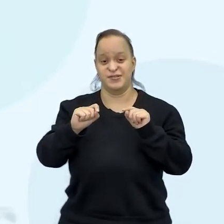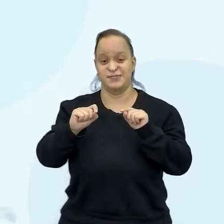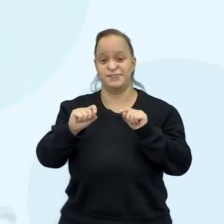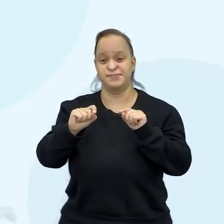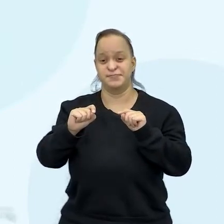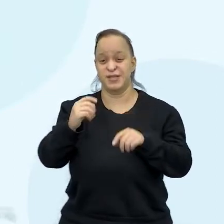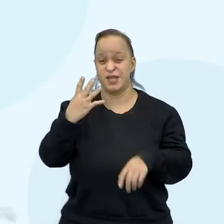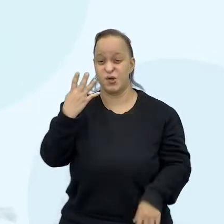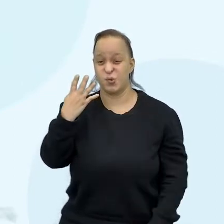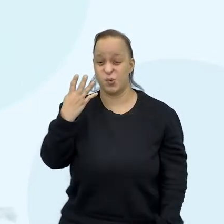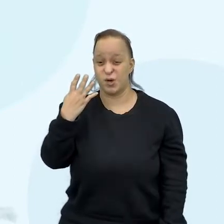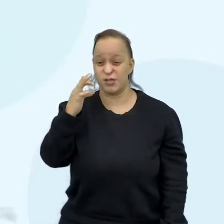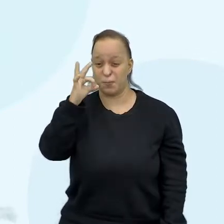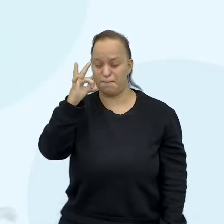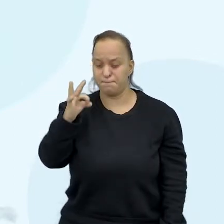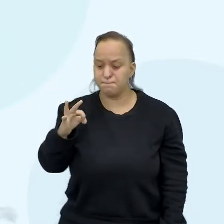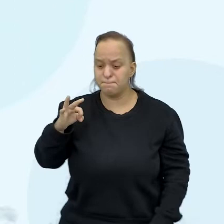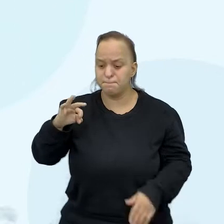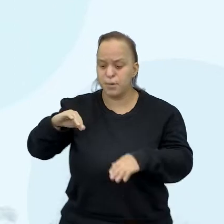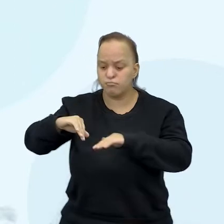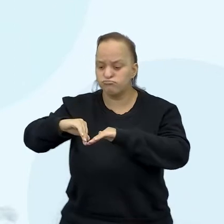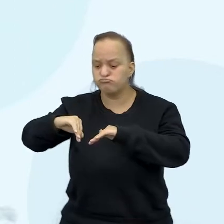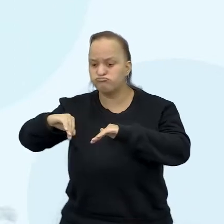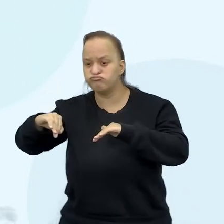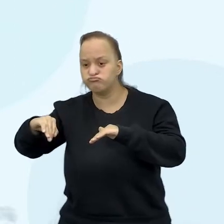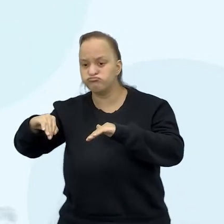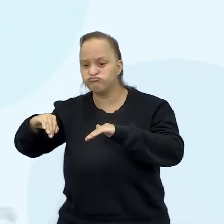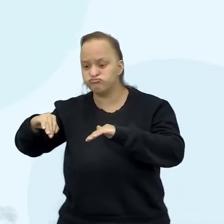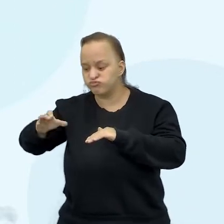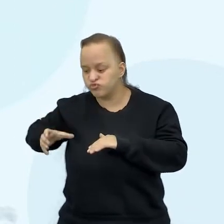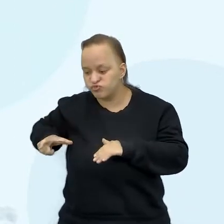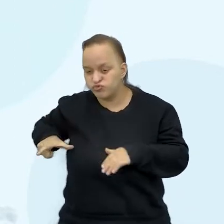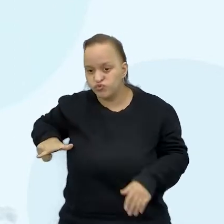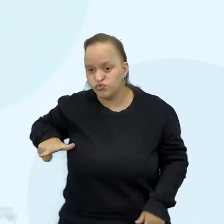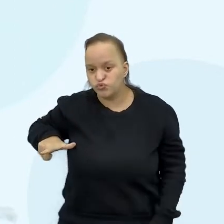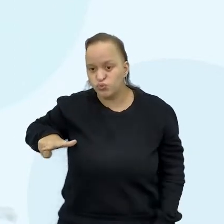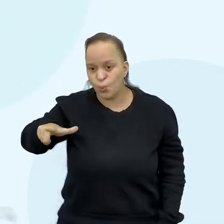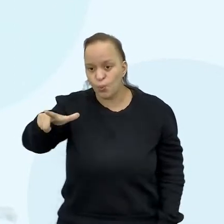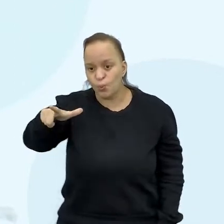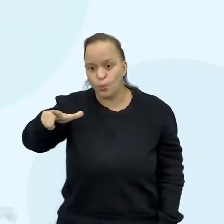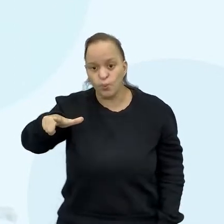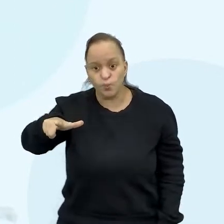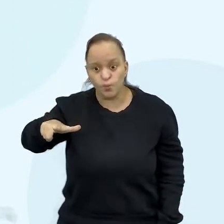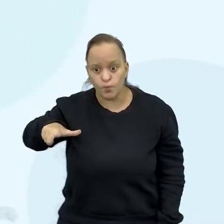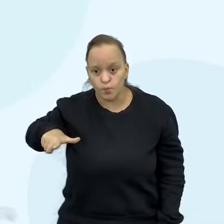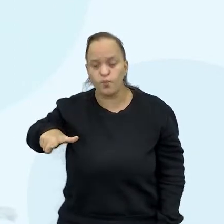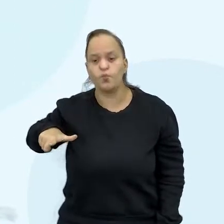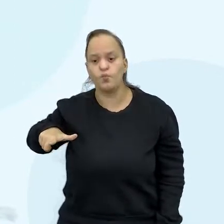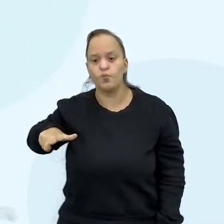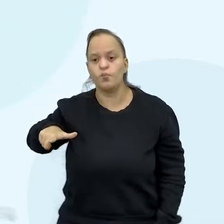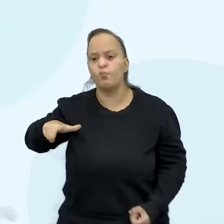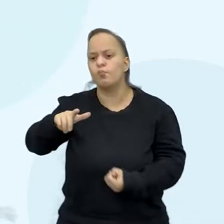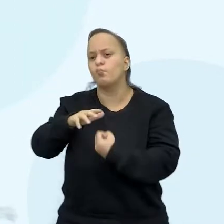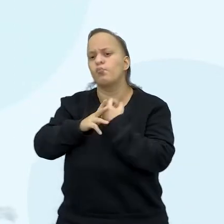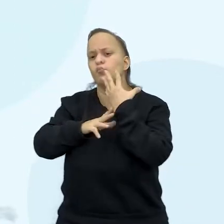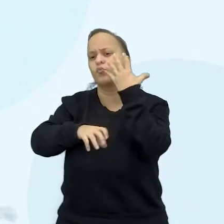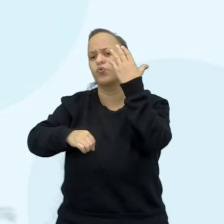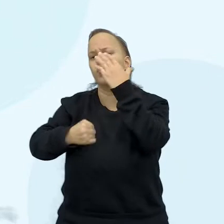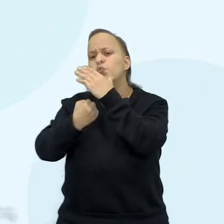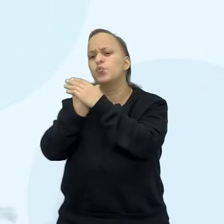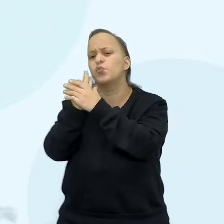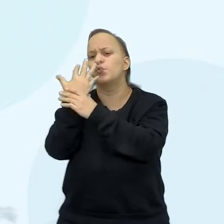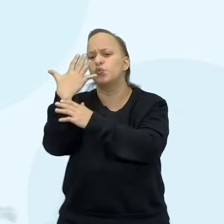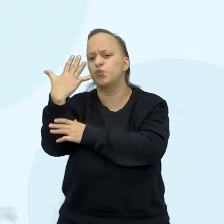terreno no qual não pode haver construção, voltado a um jardim para absorção das águas das